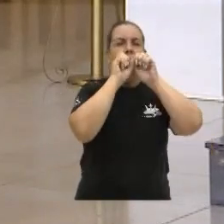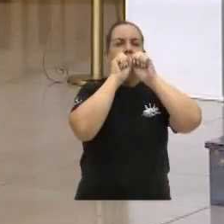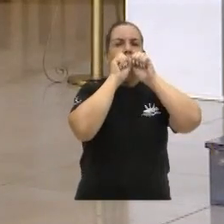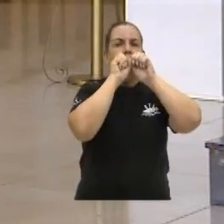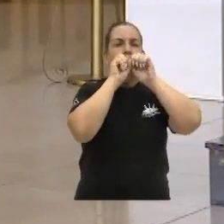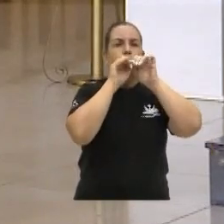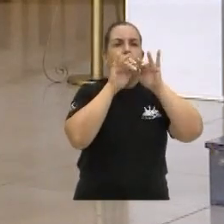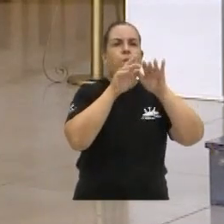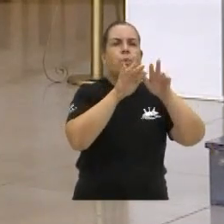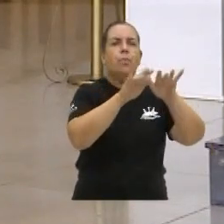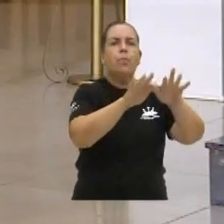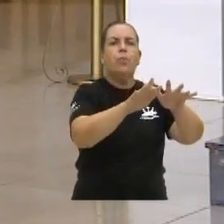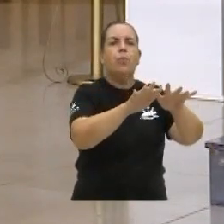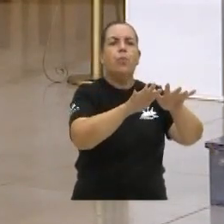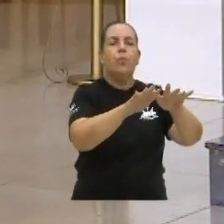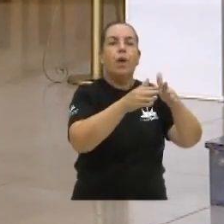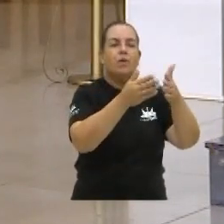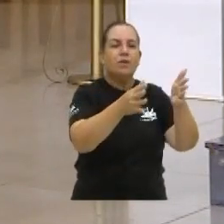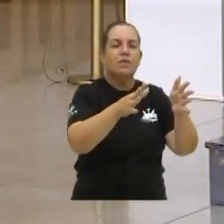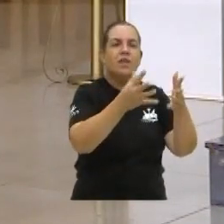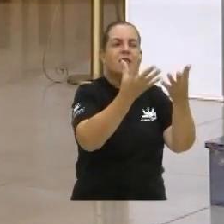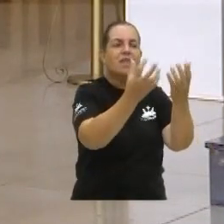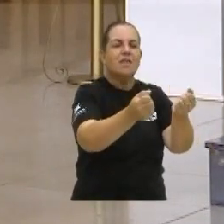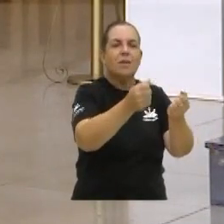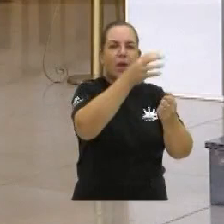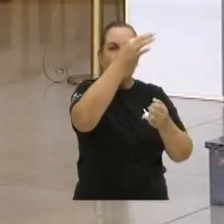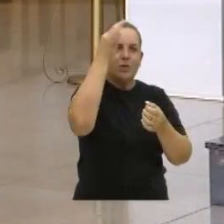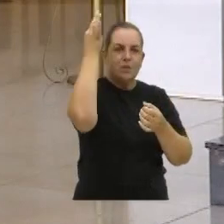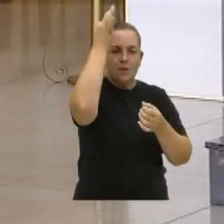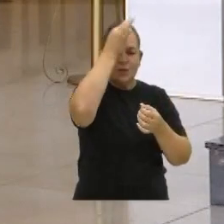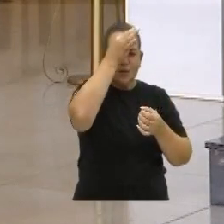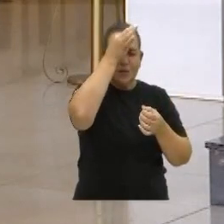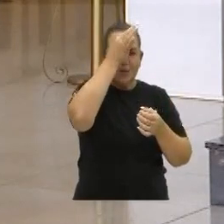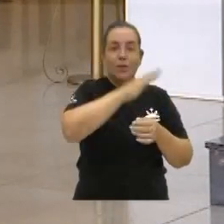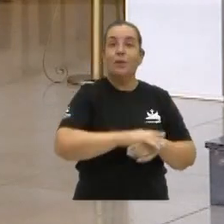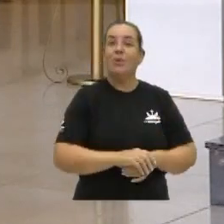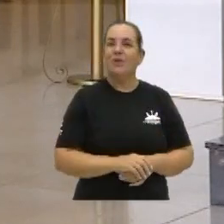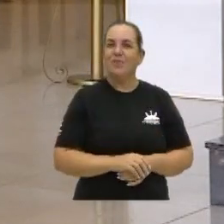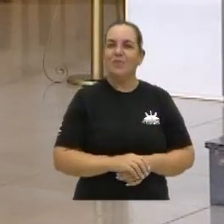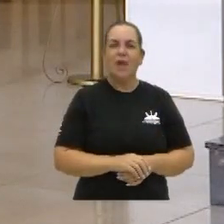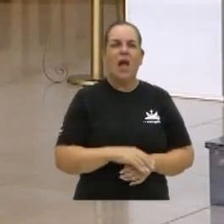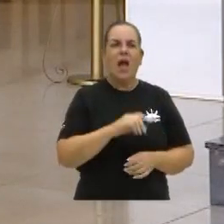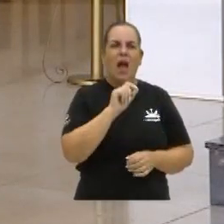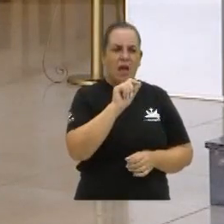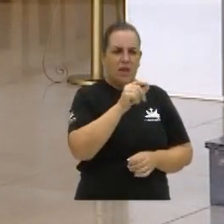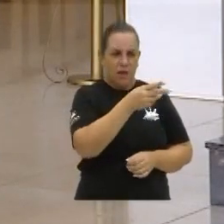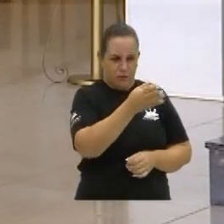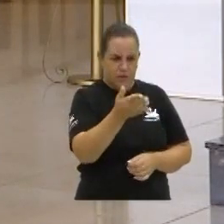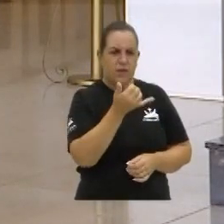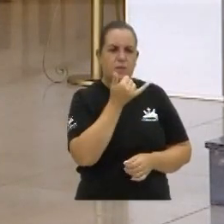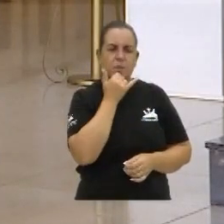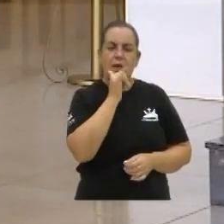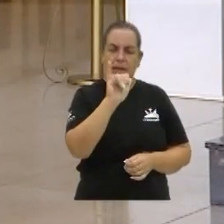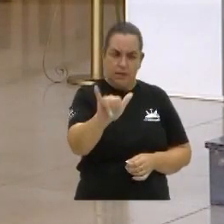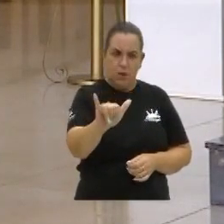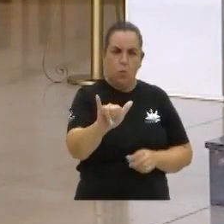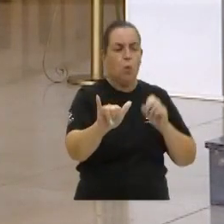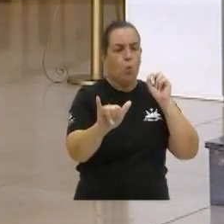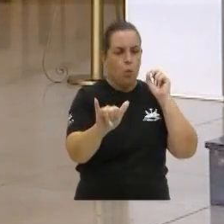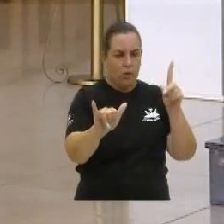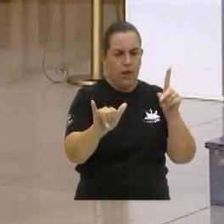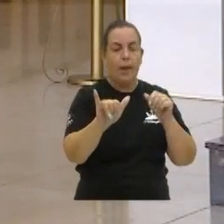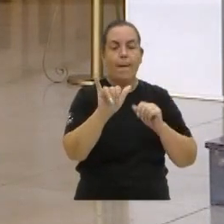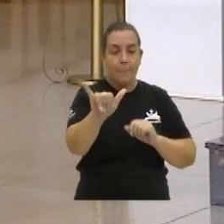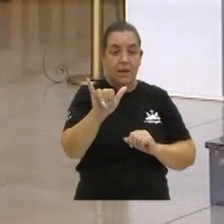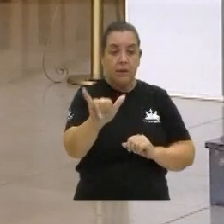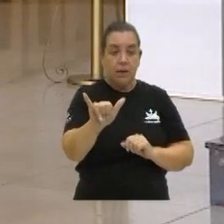sobre eles e disse: recebei o Espírito Santo. A quem perdoardes os pecados, eles